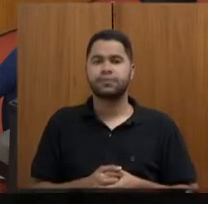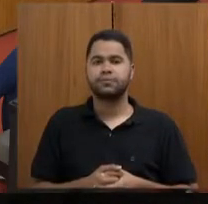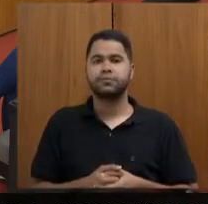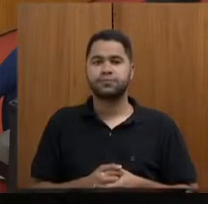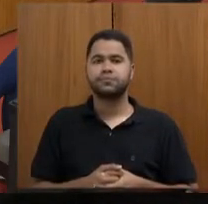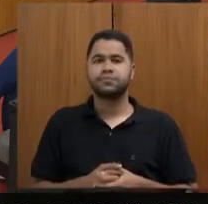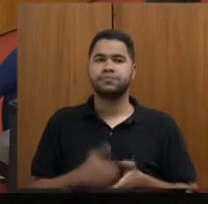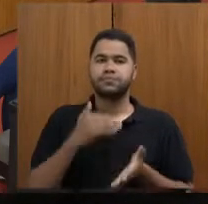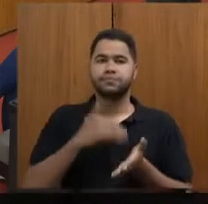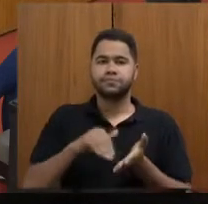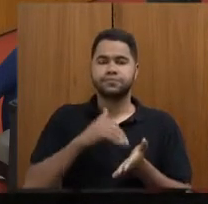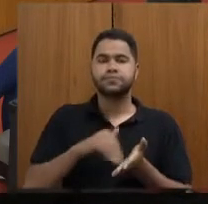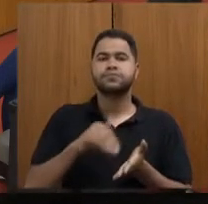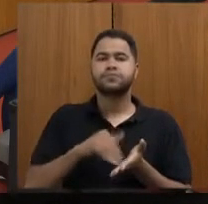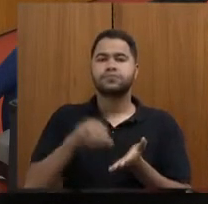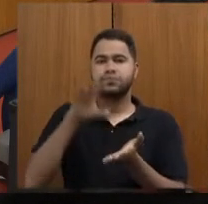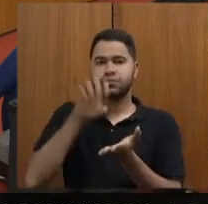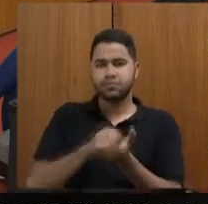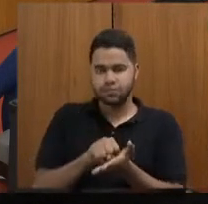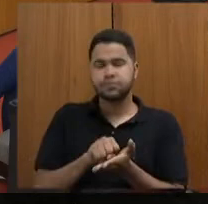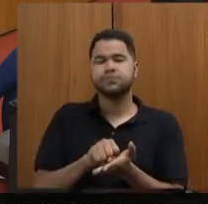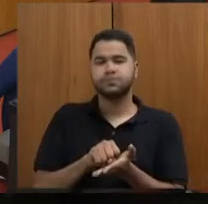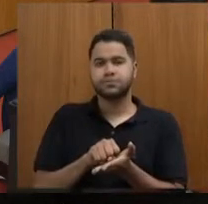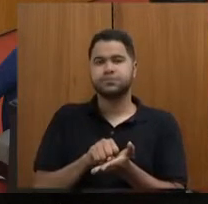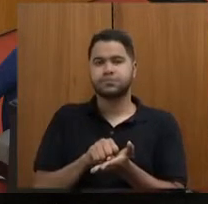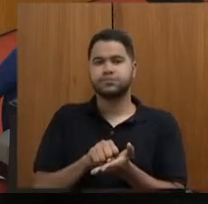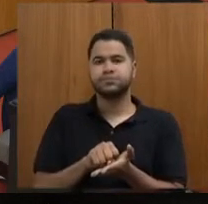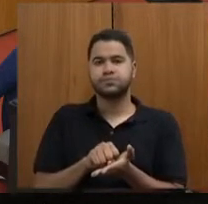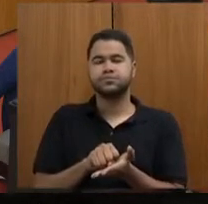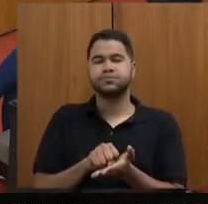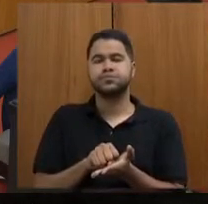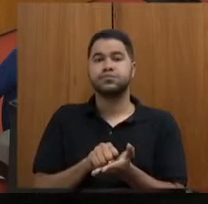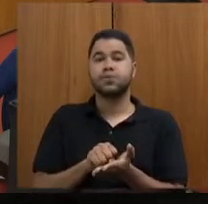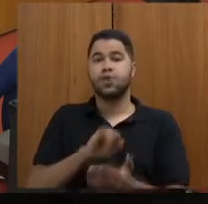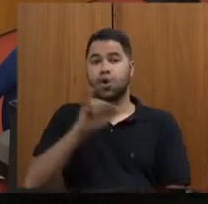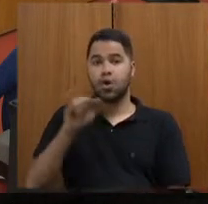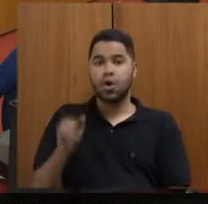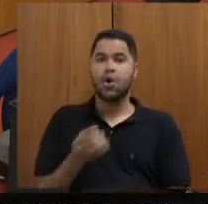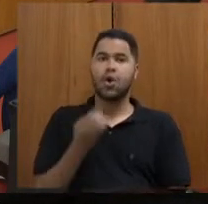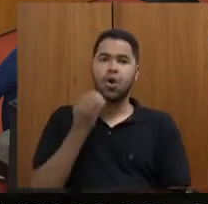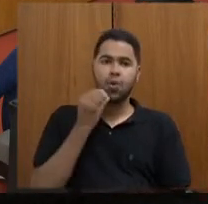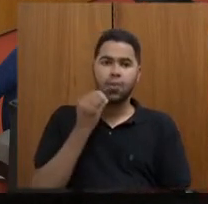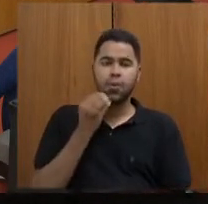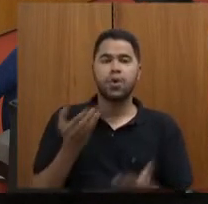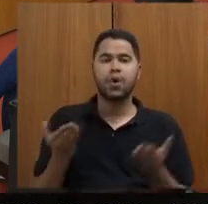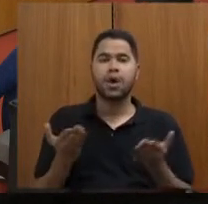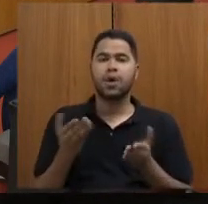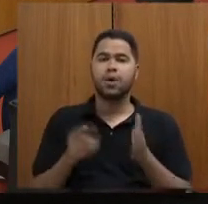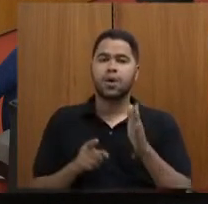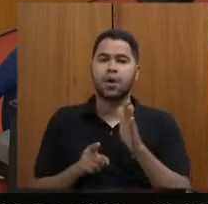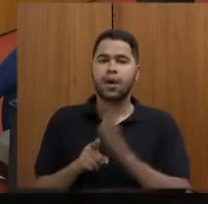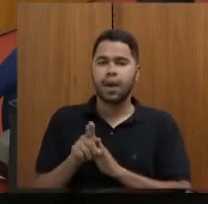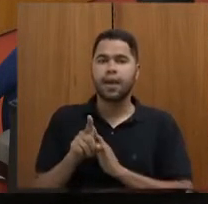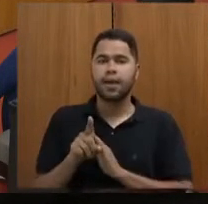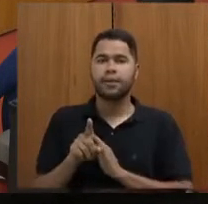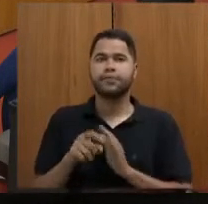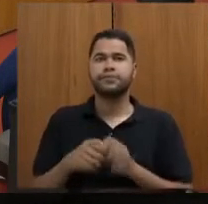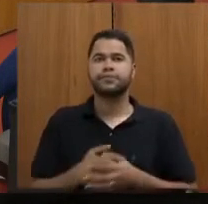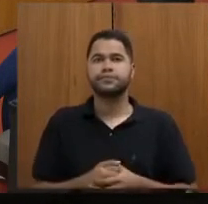Secretária, registrar aqui, né, nessa oportunidade aqui de devolutiva das